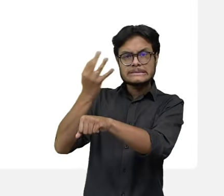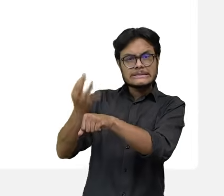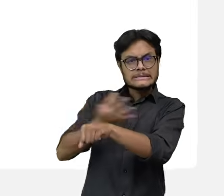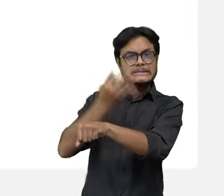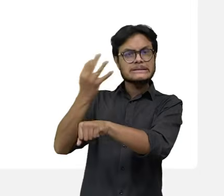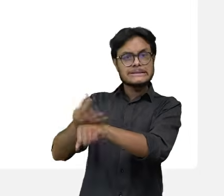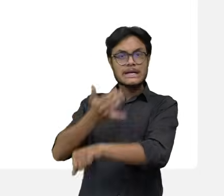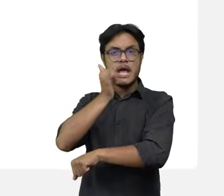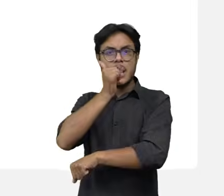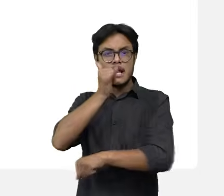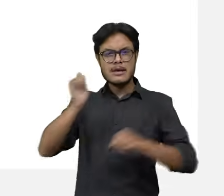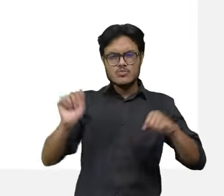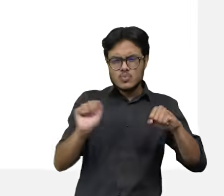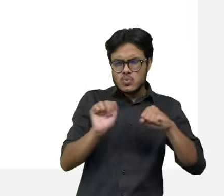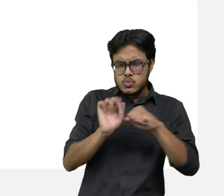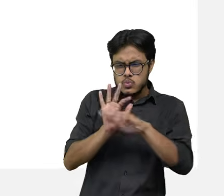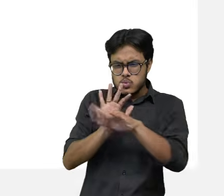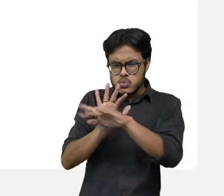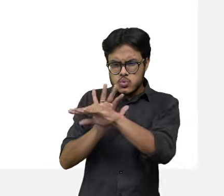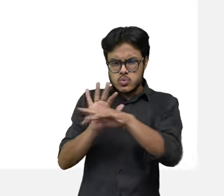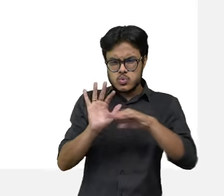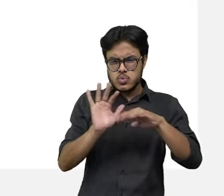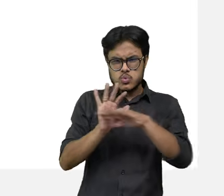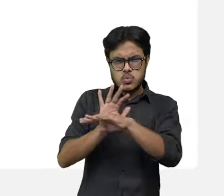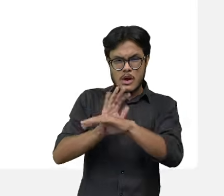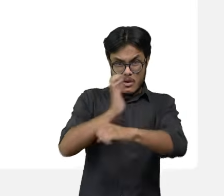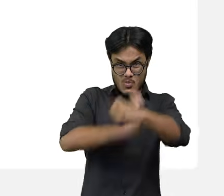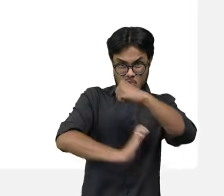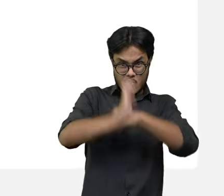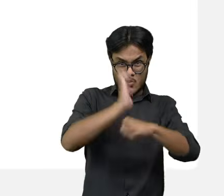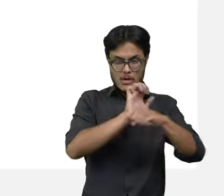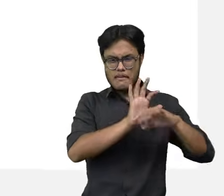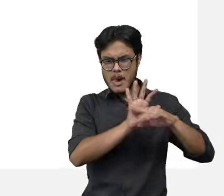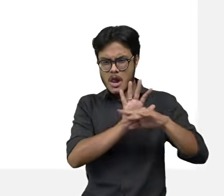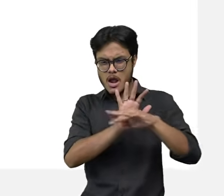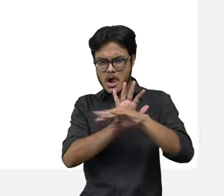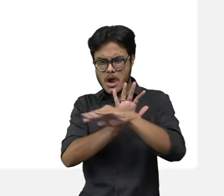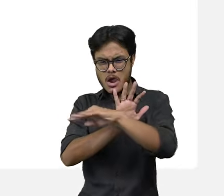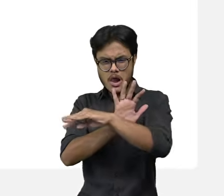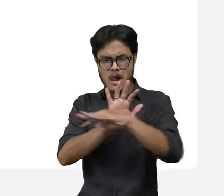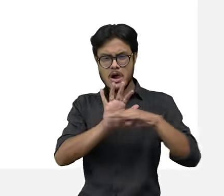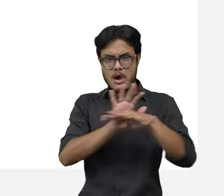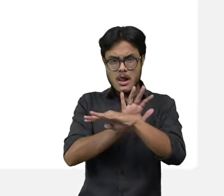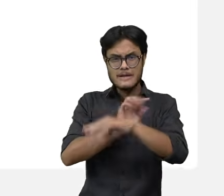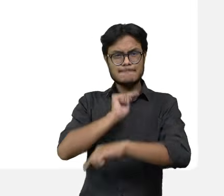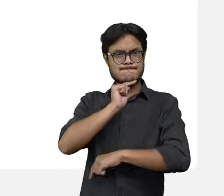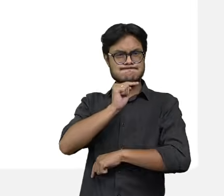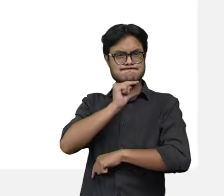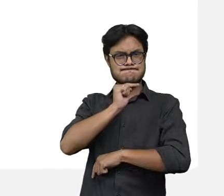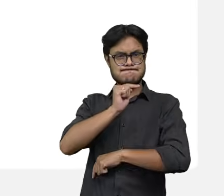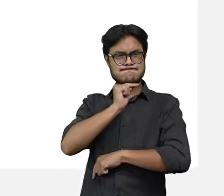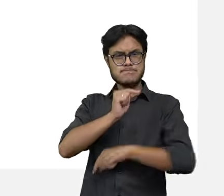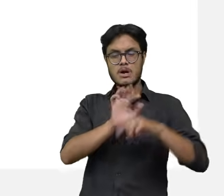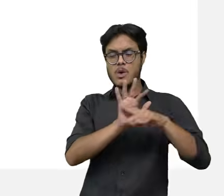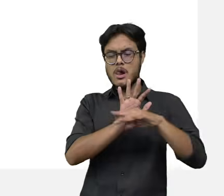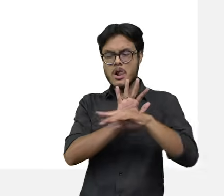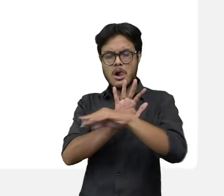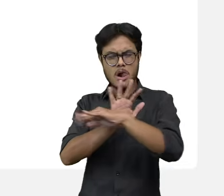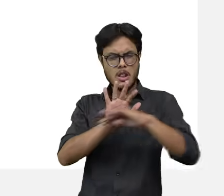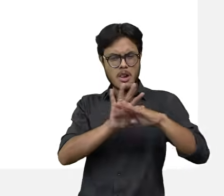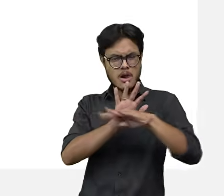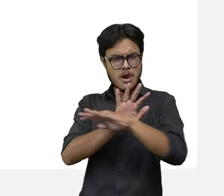Nessa passagem de corrente elétrica, os elétrons, as cargas vão encontrar dificuldades e aí vão produzir